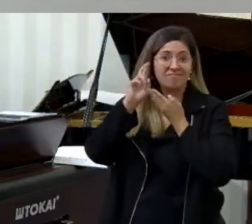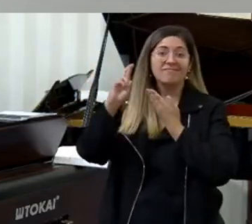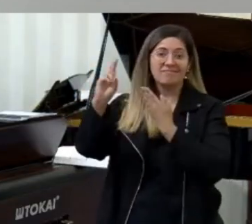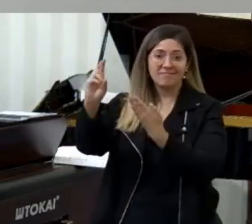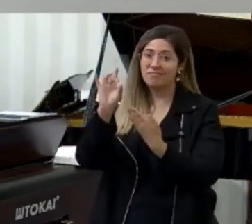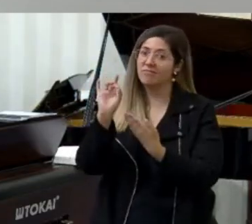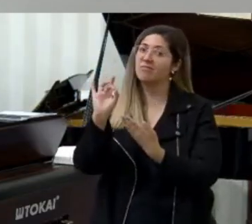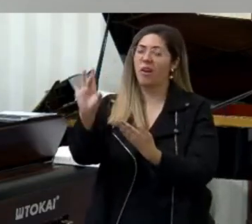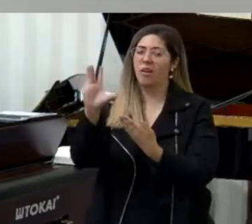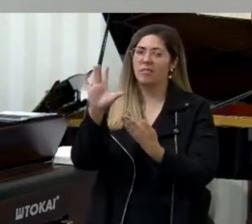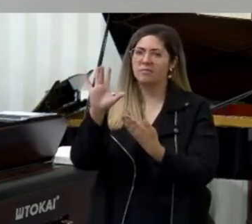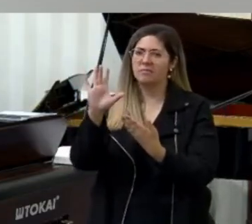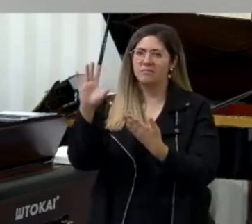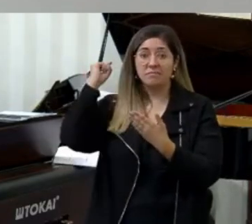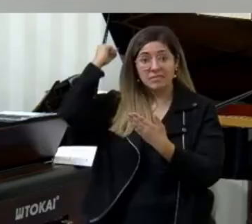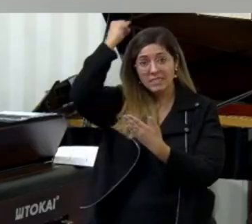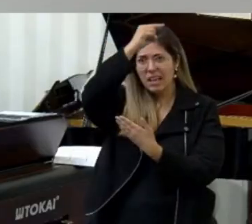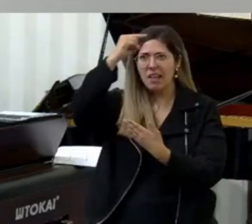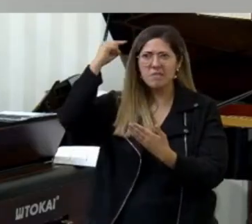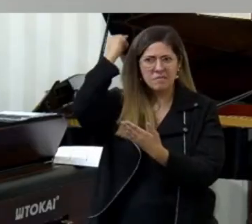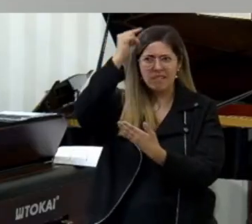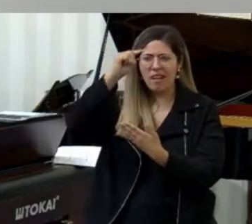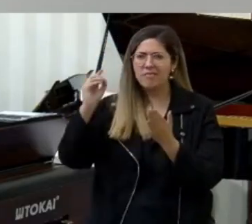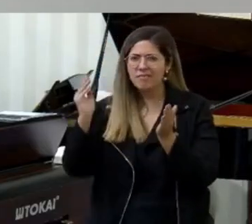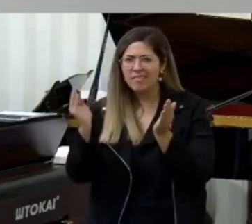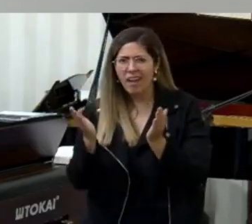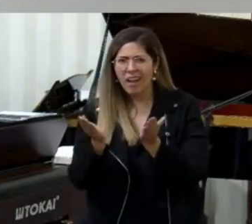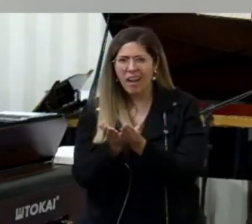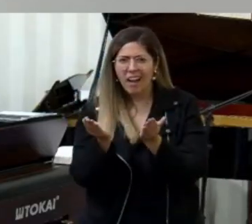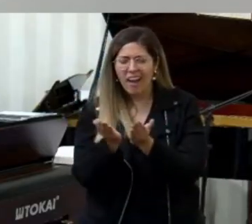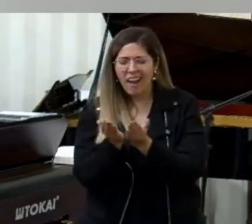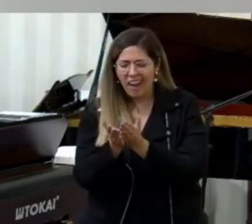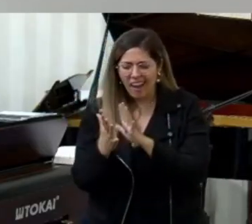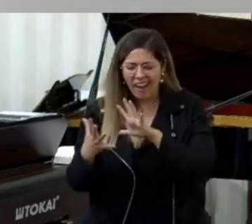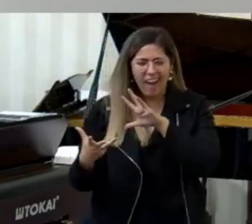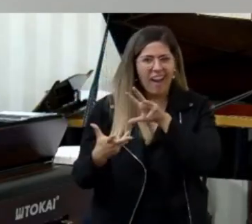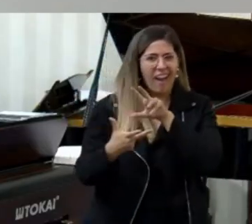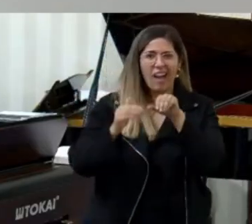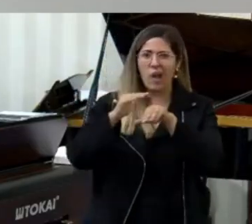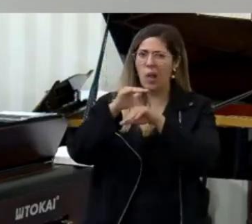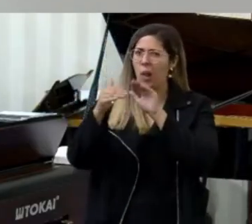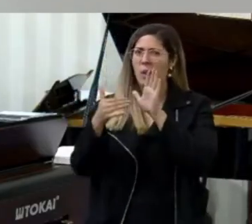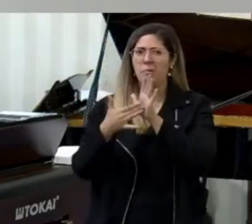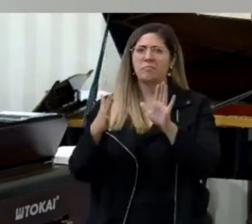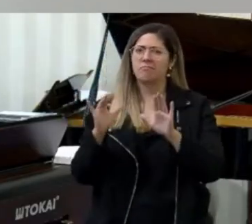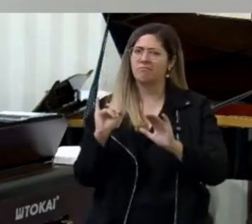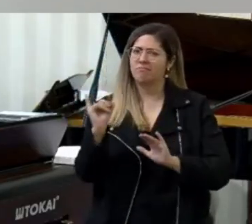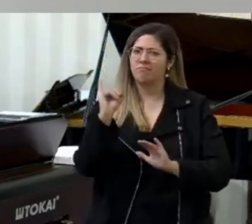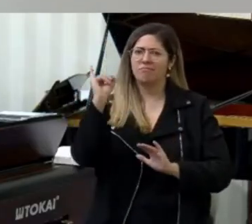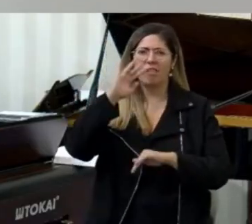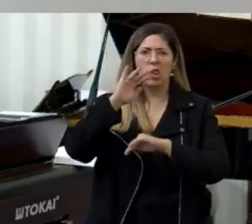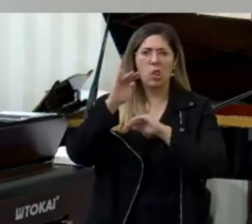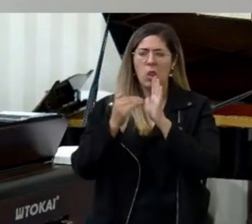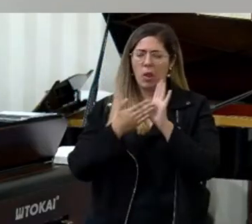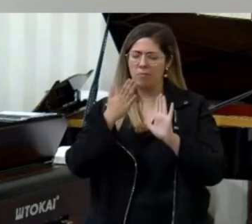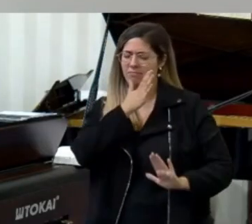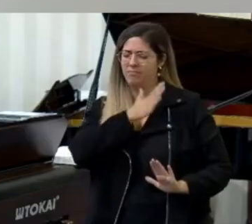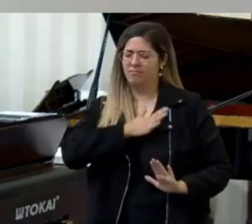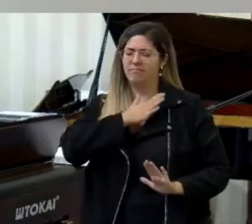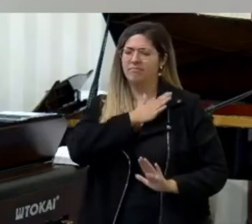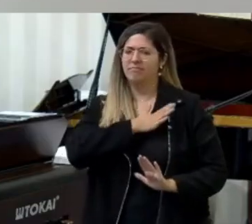somente. Quanto aos santos que há na terra, eles são os notáveis, nos quais tenho todo o meu